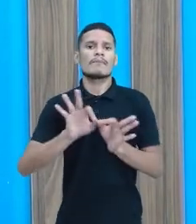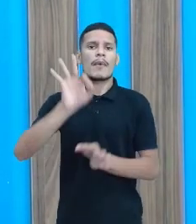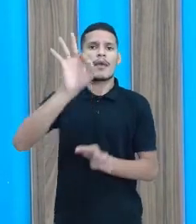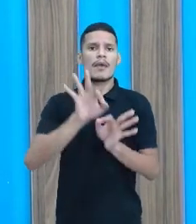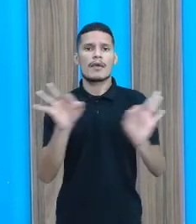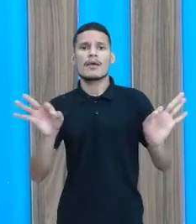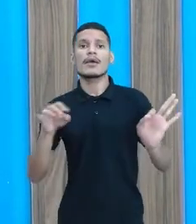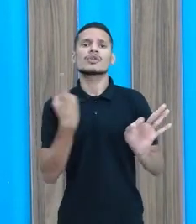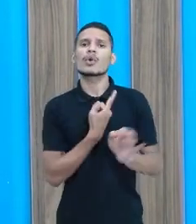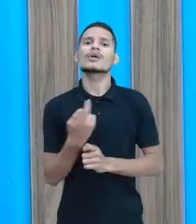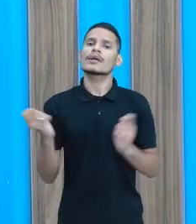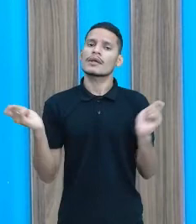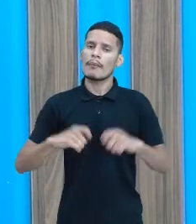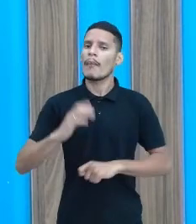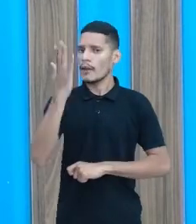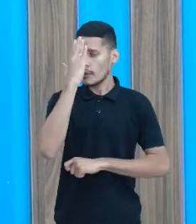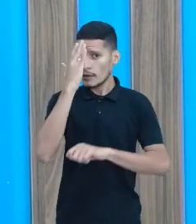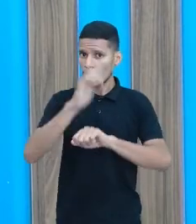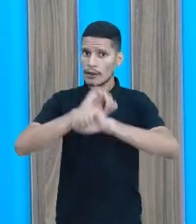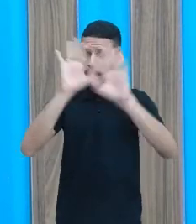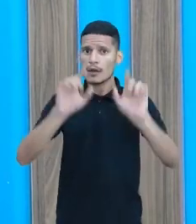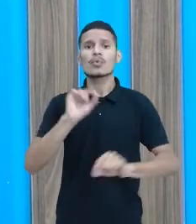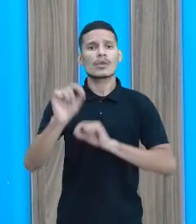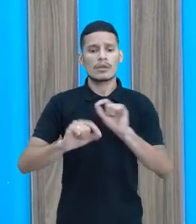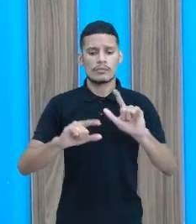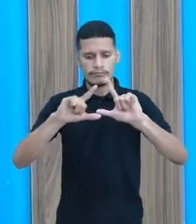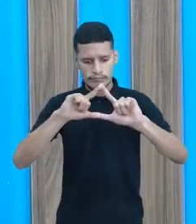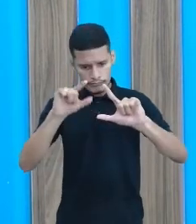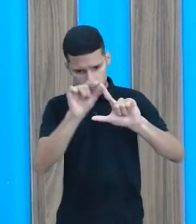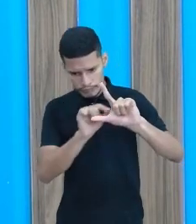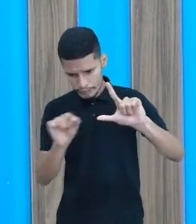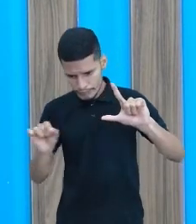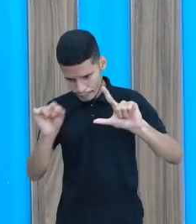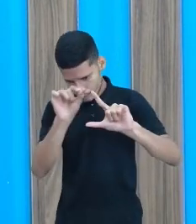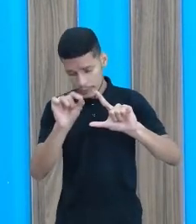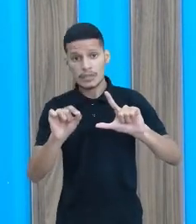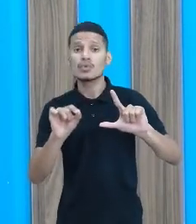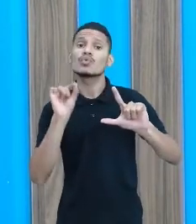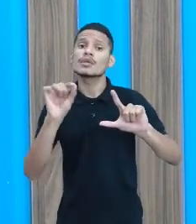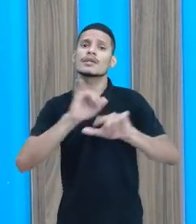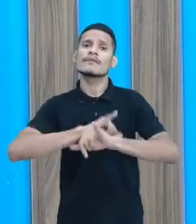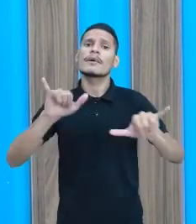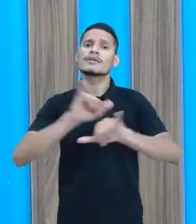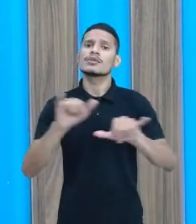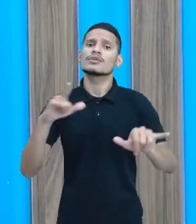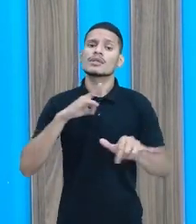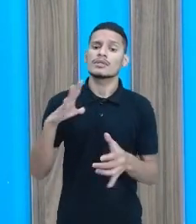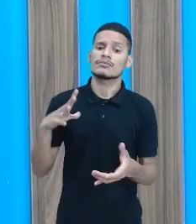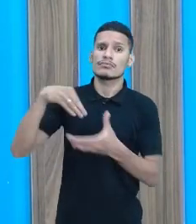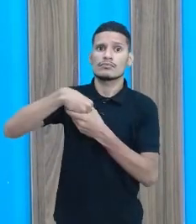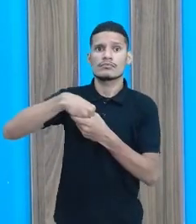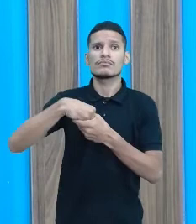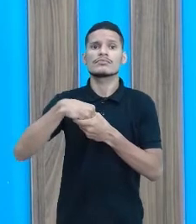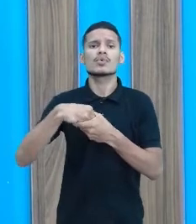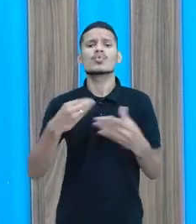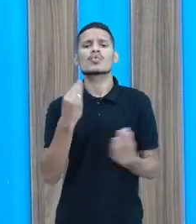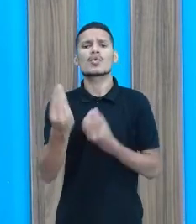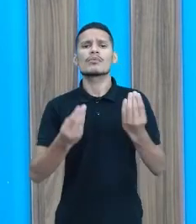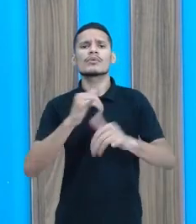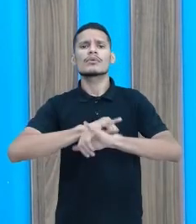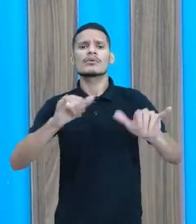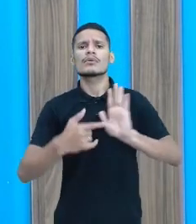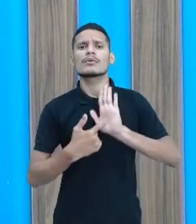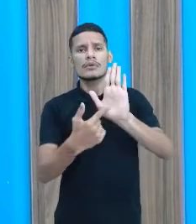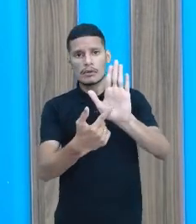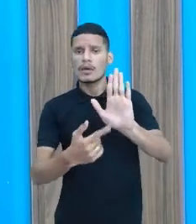fazer a interpretação do triângulo retângulo. Saber o que é que as informações estão sendo, como as informações estão sendo dadas. Ou